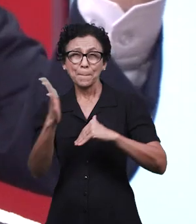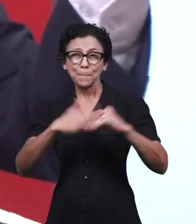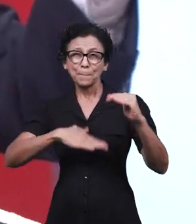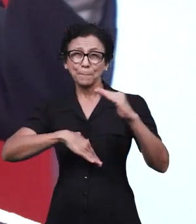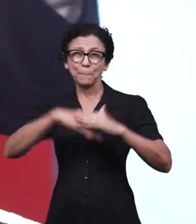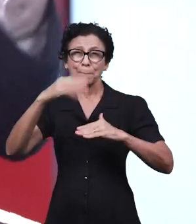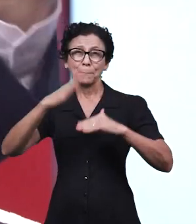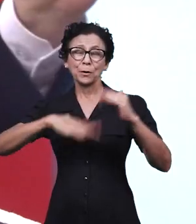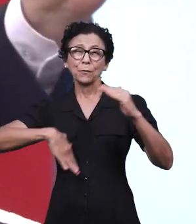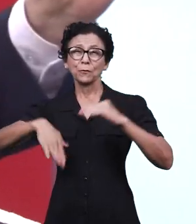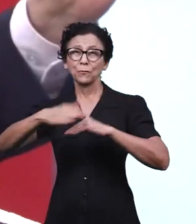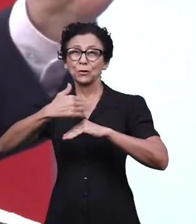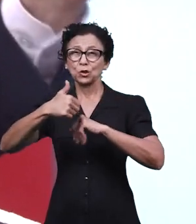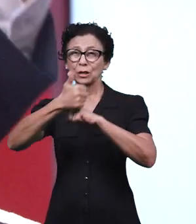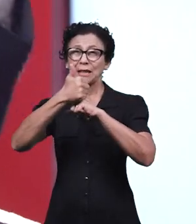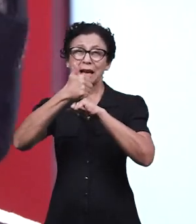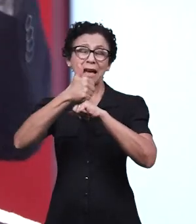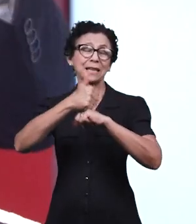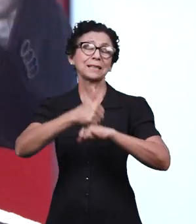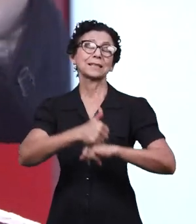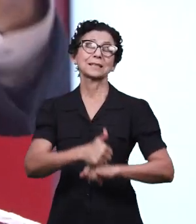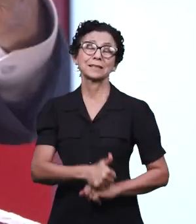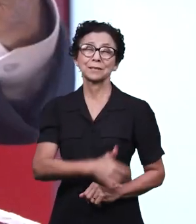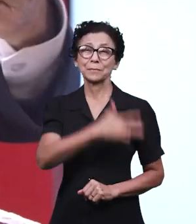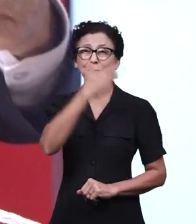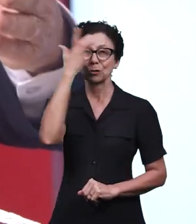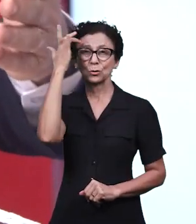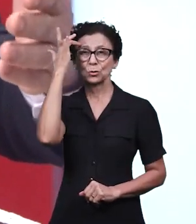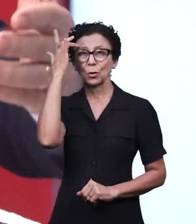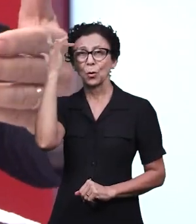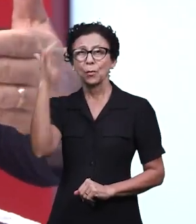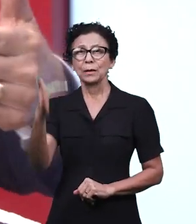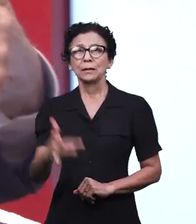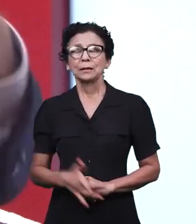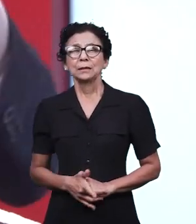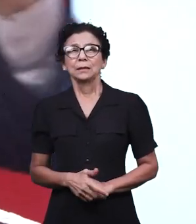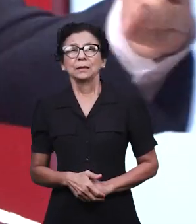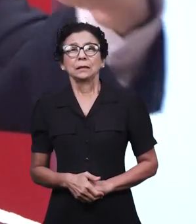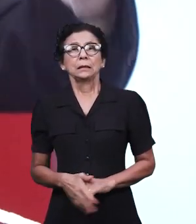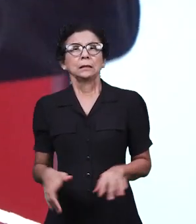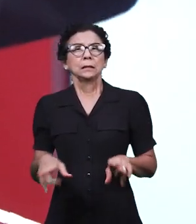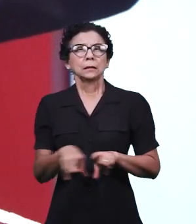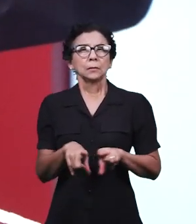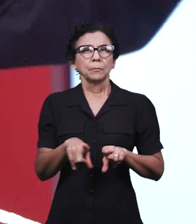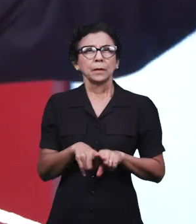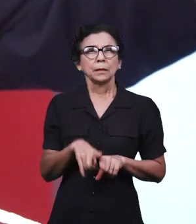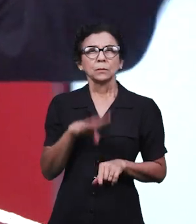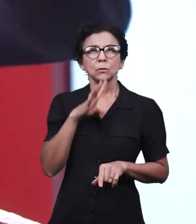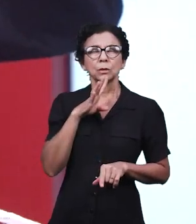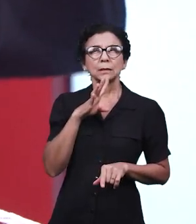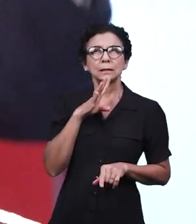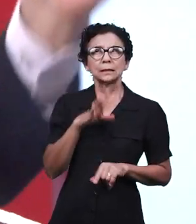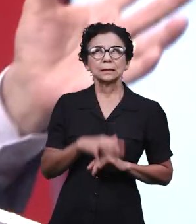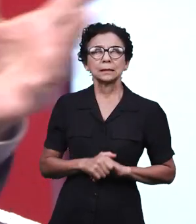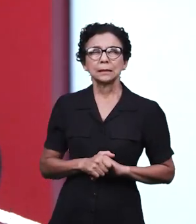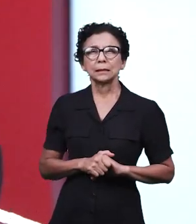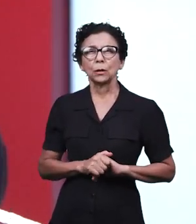estrelas, não é? Eles traçavam os caminhos, as rotas de mar e terra pelas estrelas,